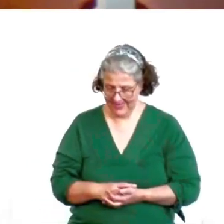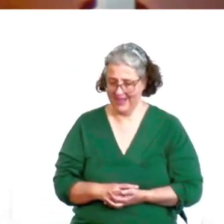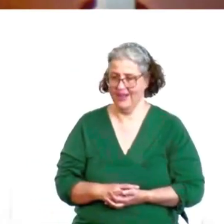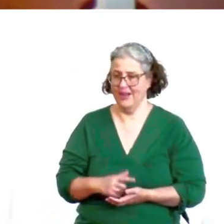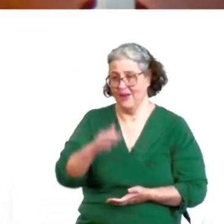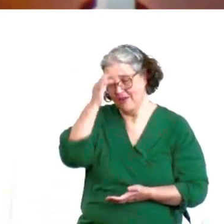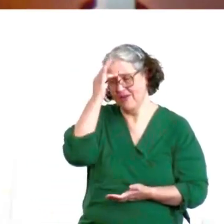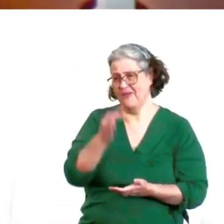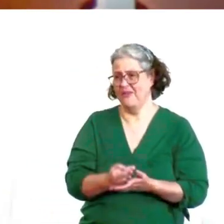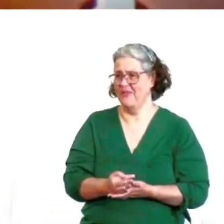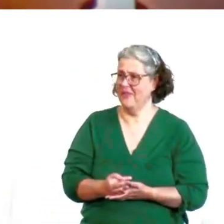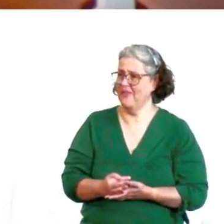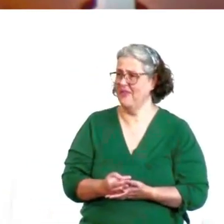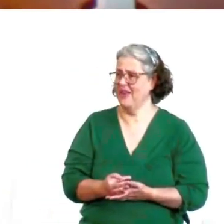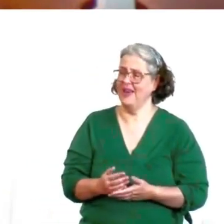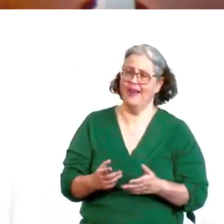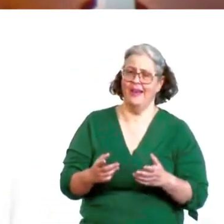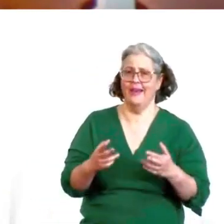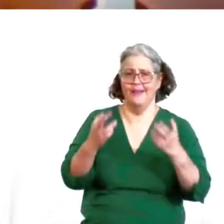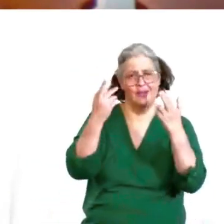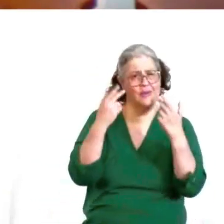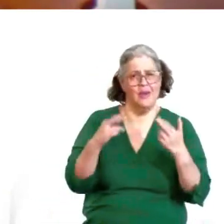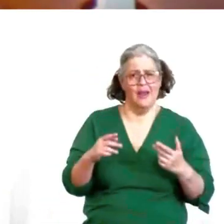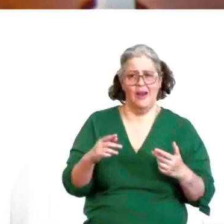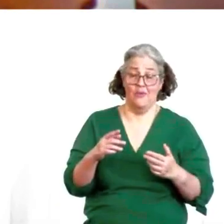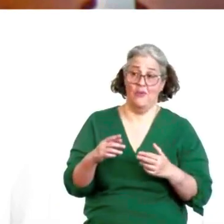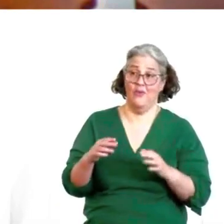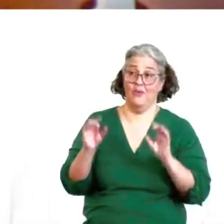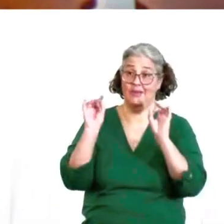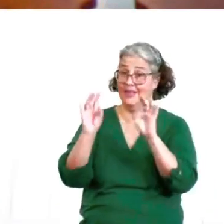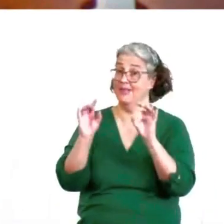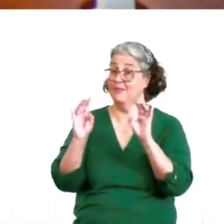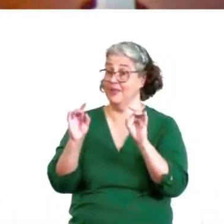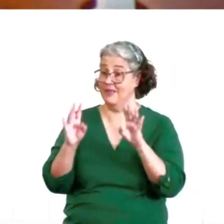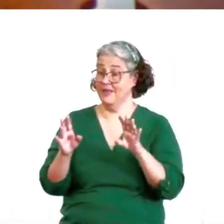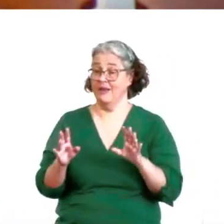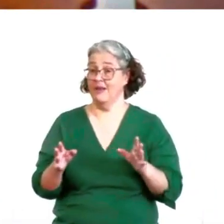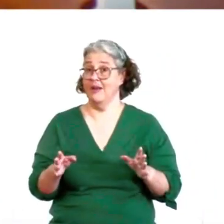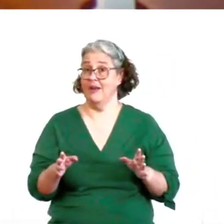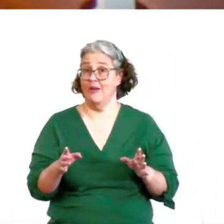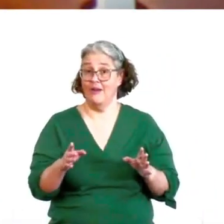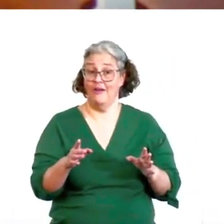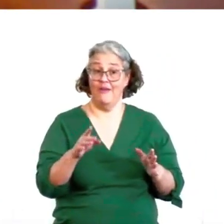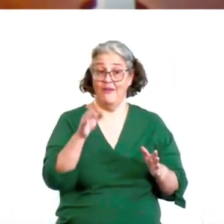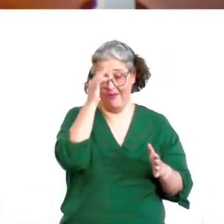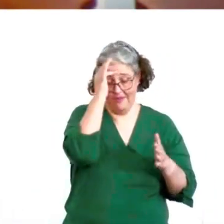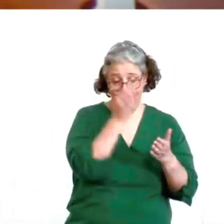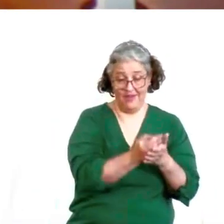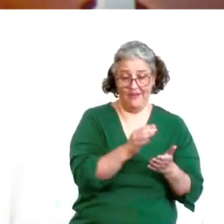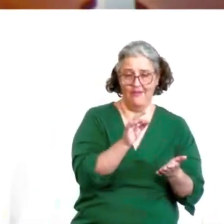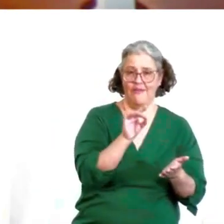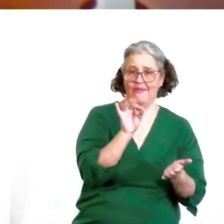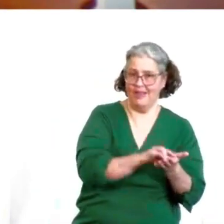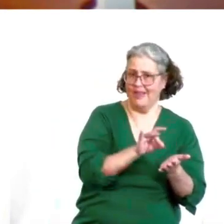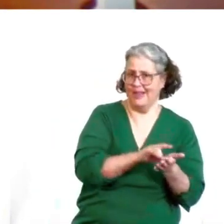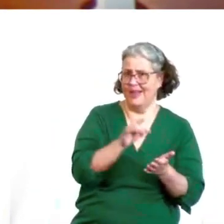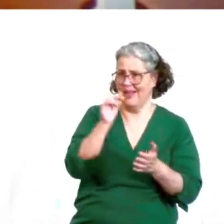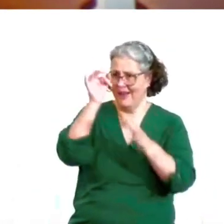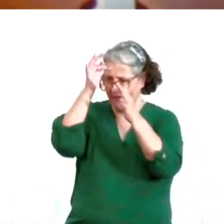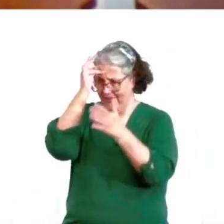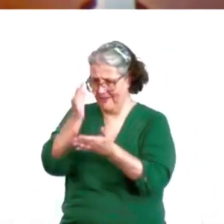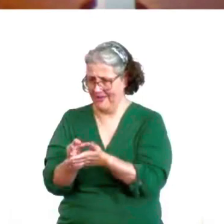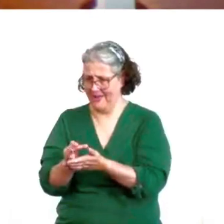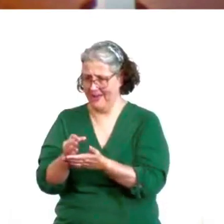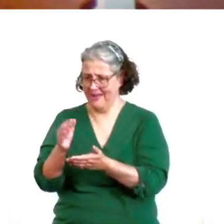fé natural e uma fé sobrenatural, uma fé verdadeira e uma fé falsa. A Bíblia enfatiza que muitos creem,